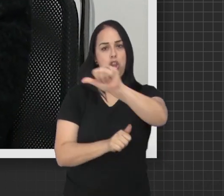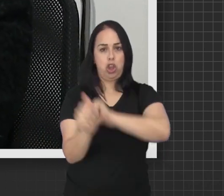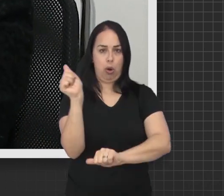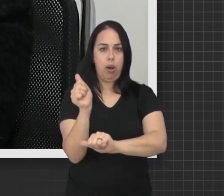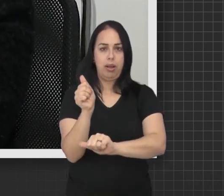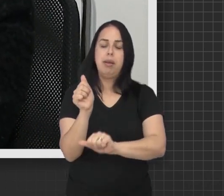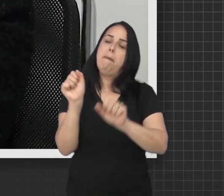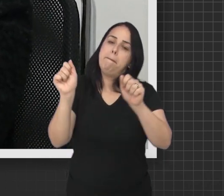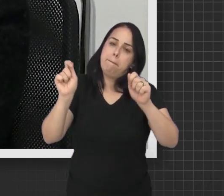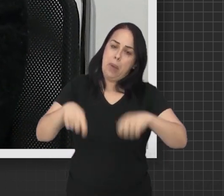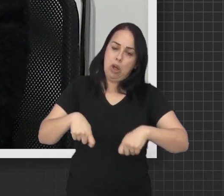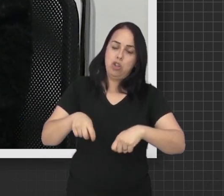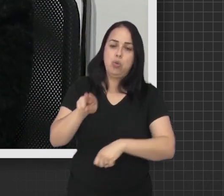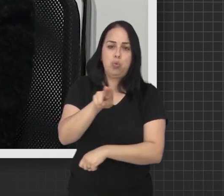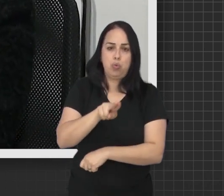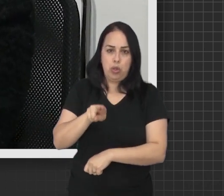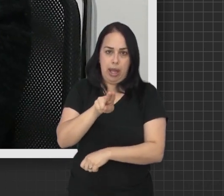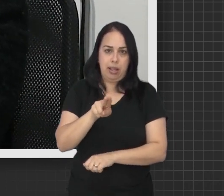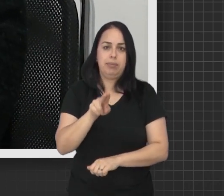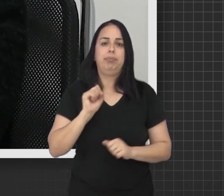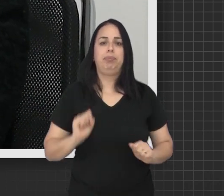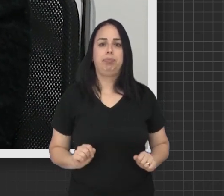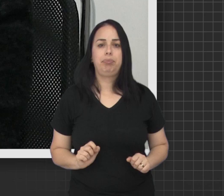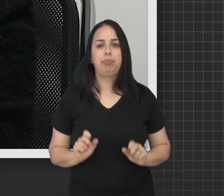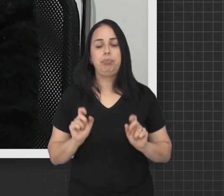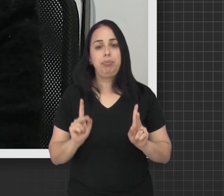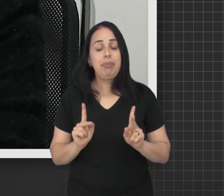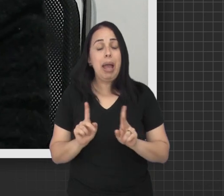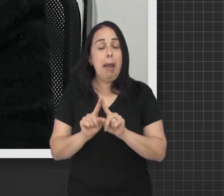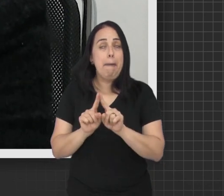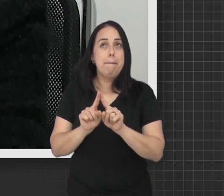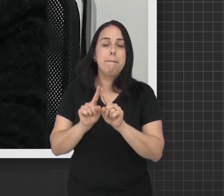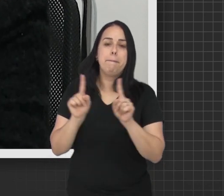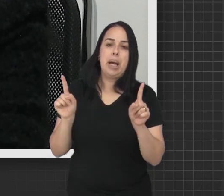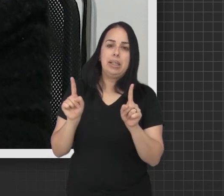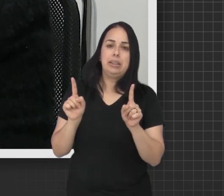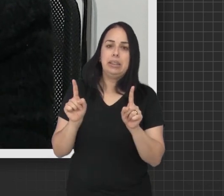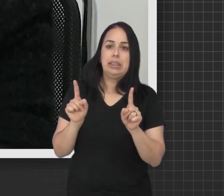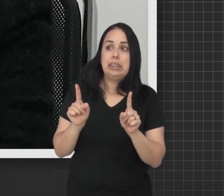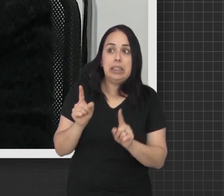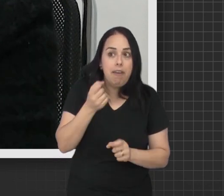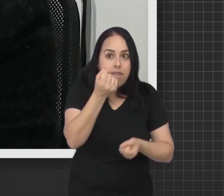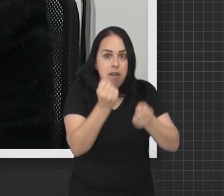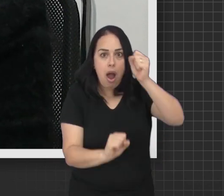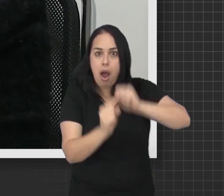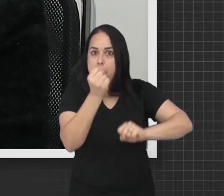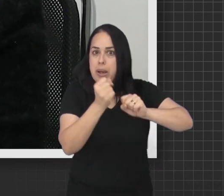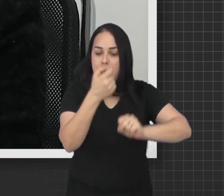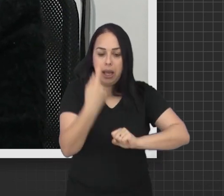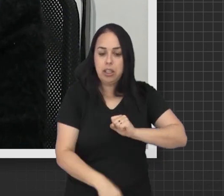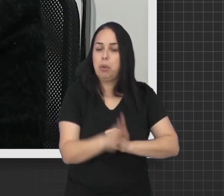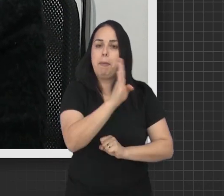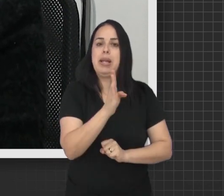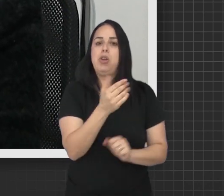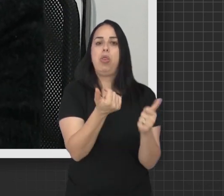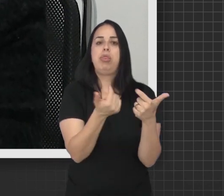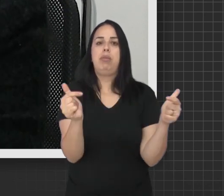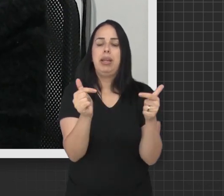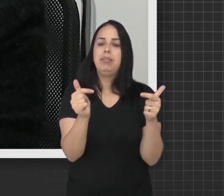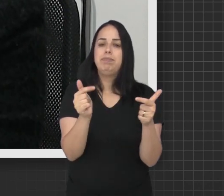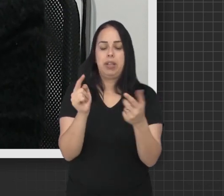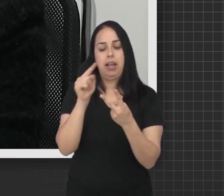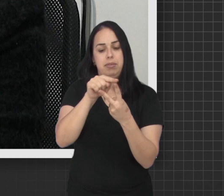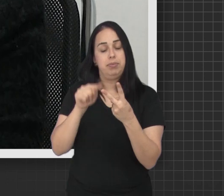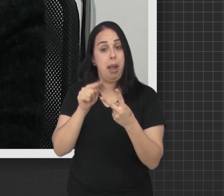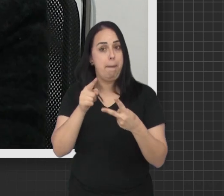e o consumidor então pode fazer uso aí dessa garantia, tá? Mas se não tiver um fabricante atuando no país, a gente tem